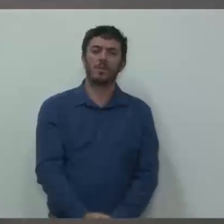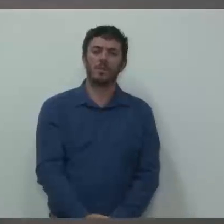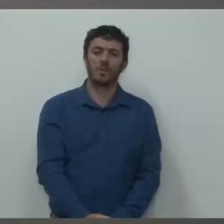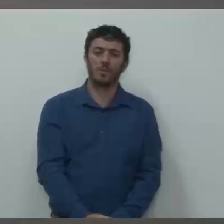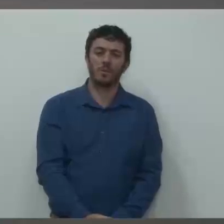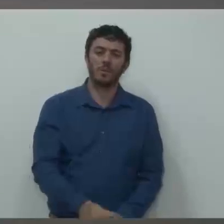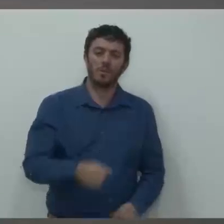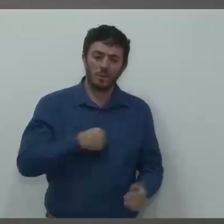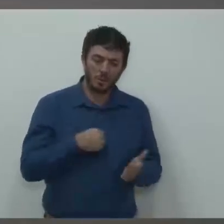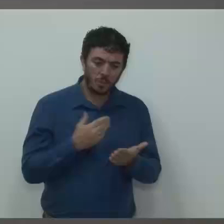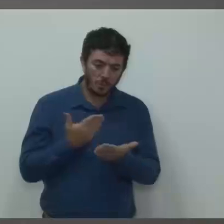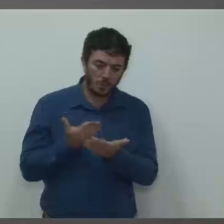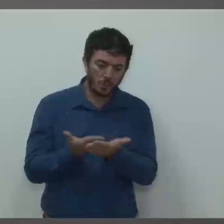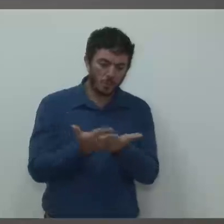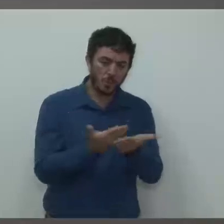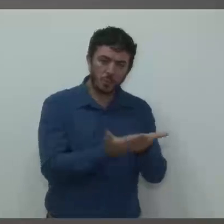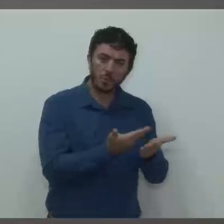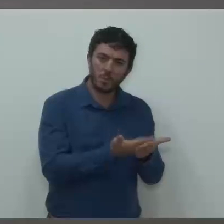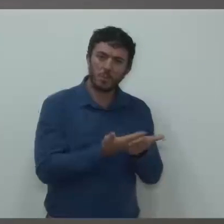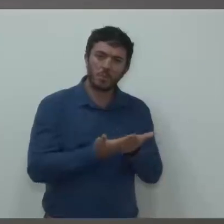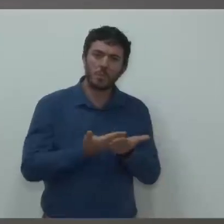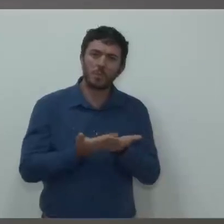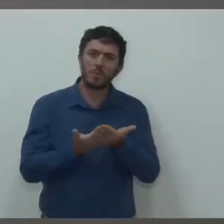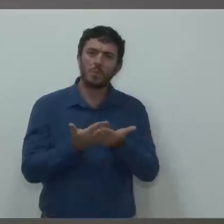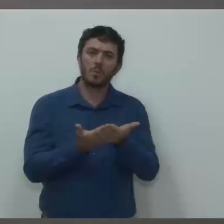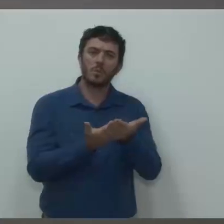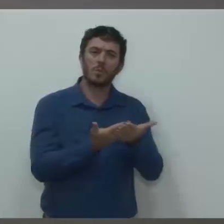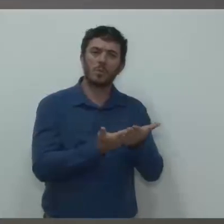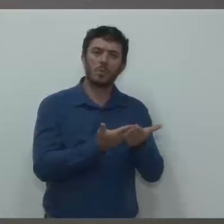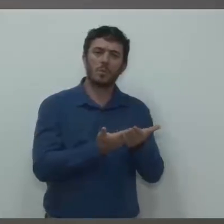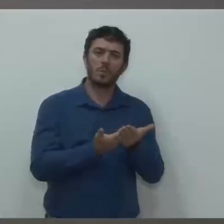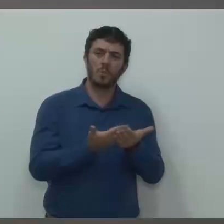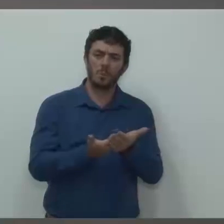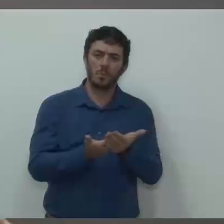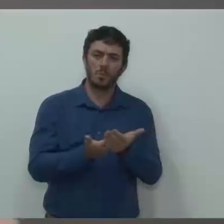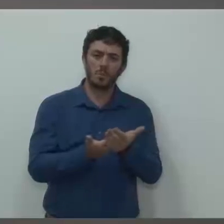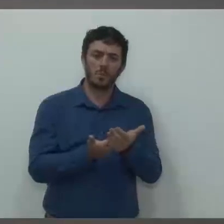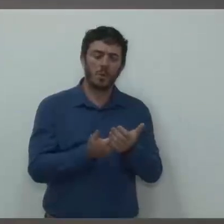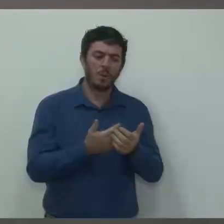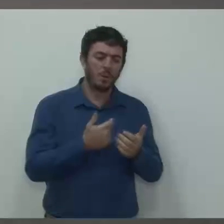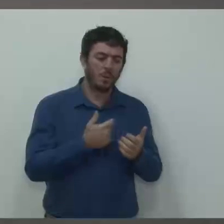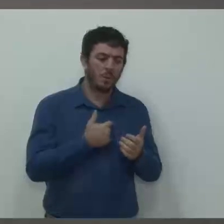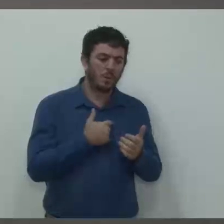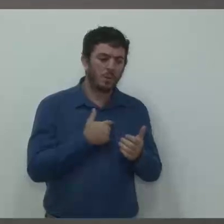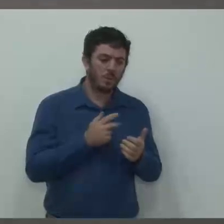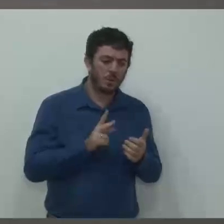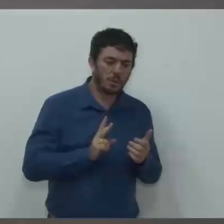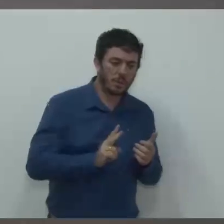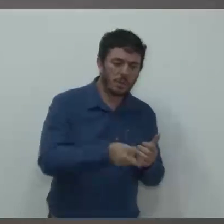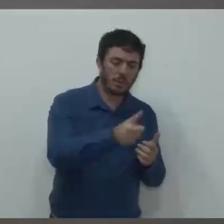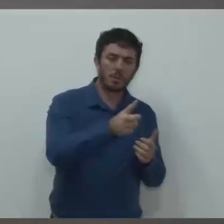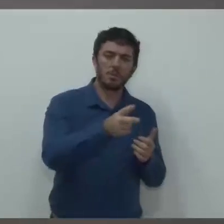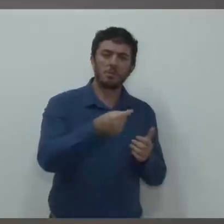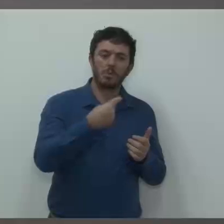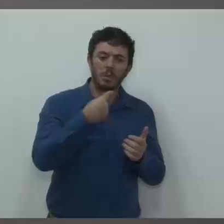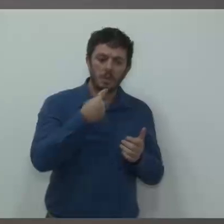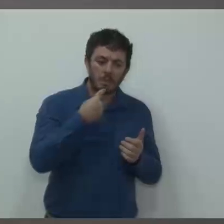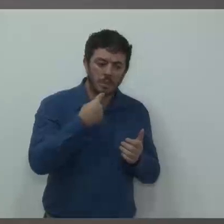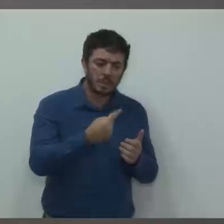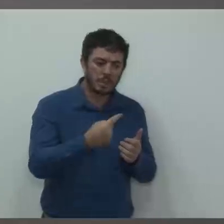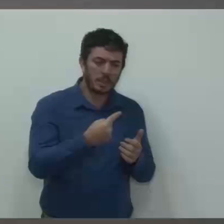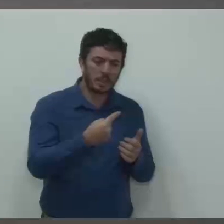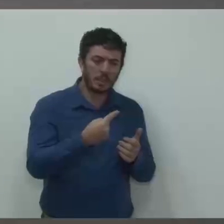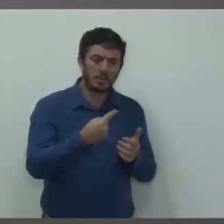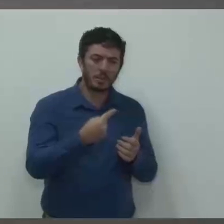o plano diretor, e aí toda semana eu vou trazer um pouquinho de algumas informações que eu acho importantes para que a população tenha a